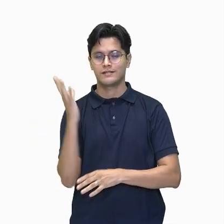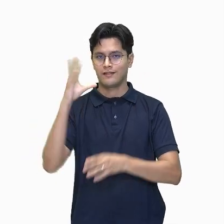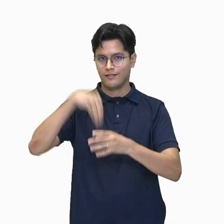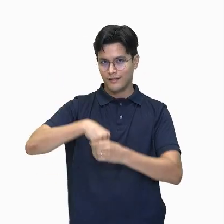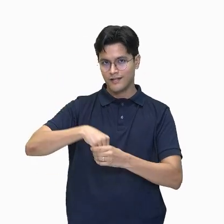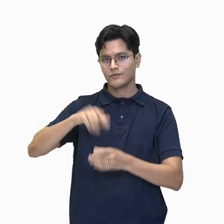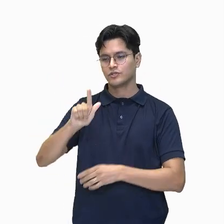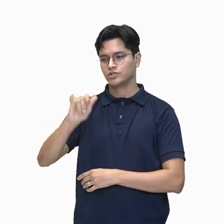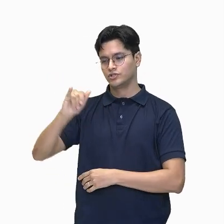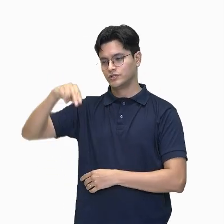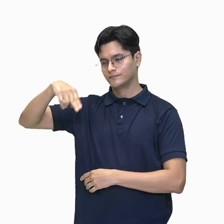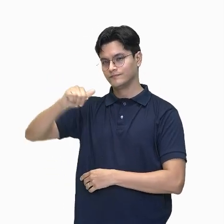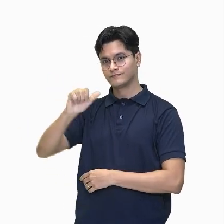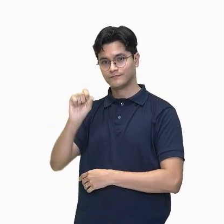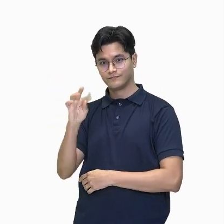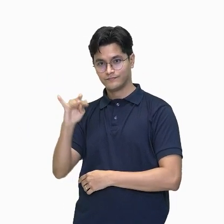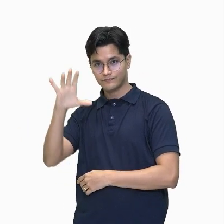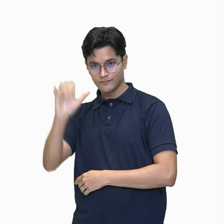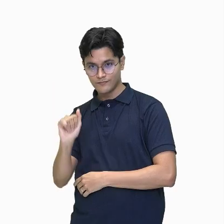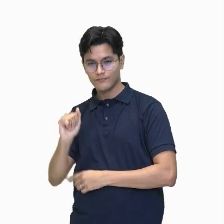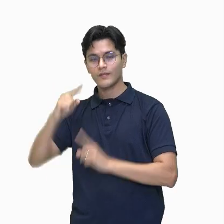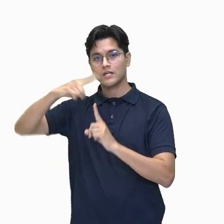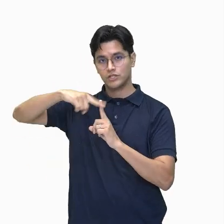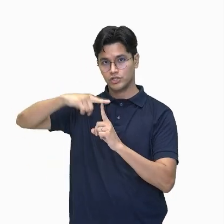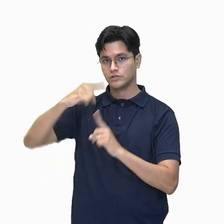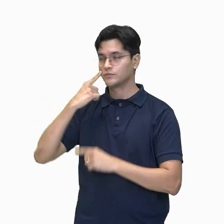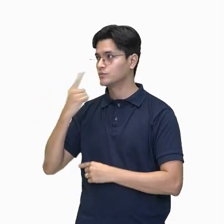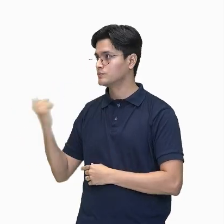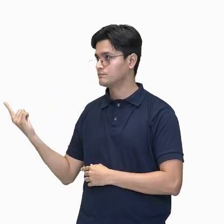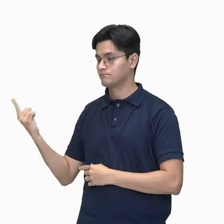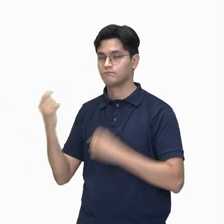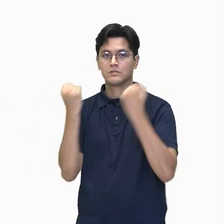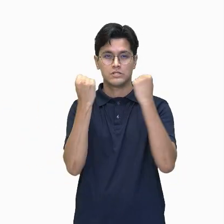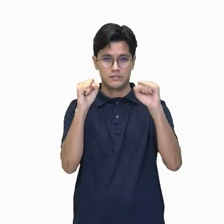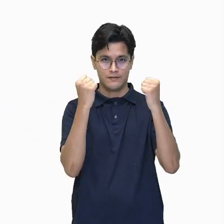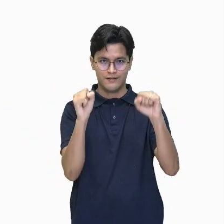as ginásticas competitivas. As ginásticas competitivas, elas são